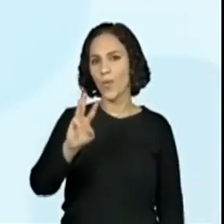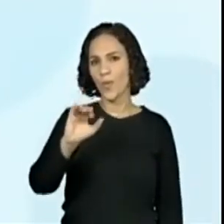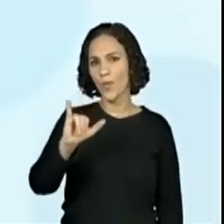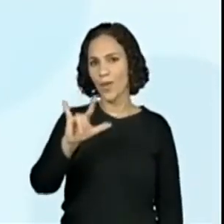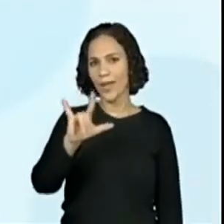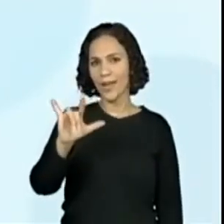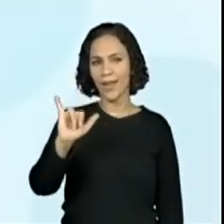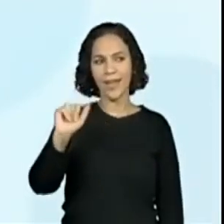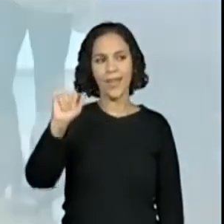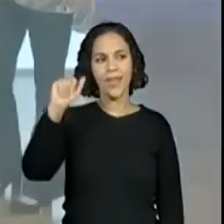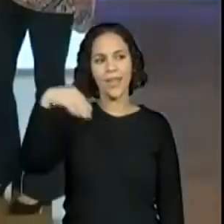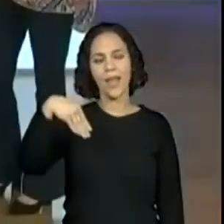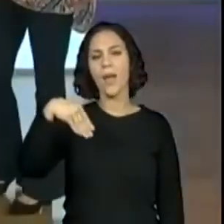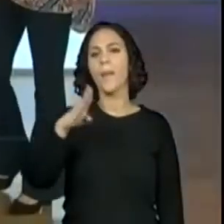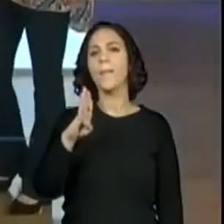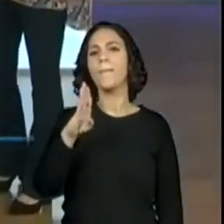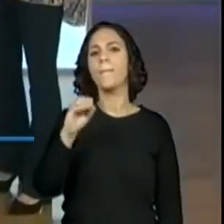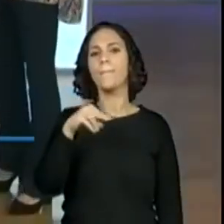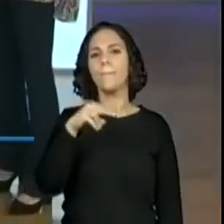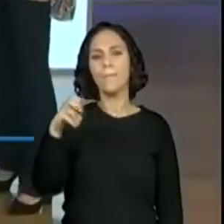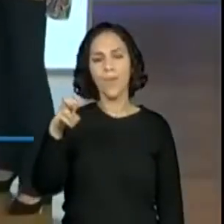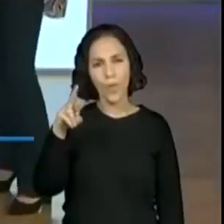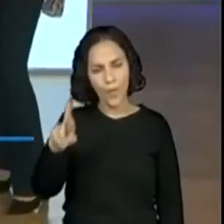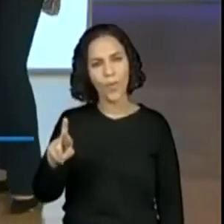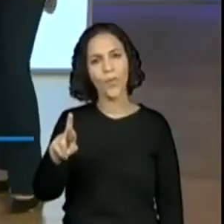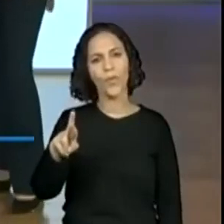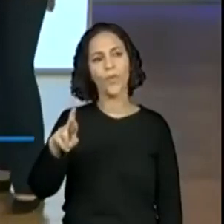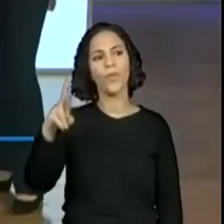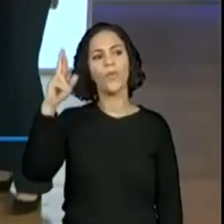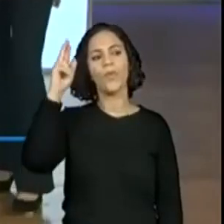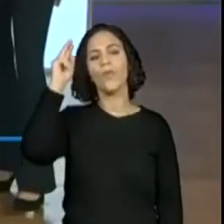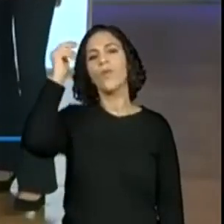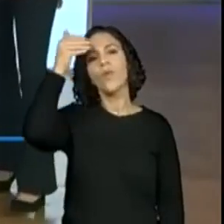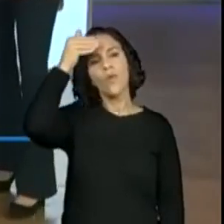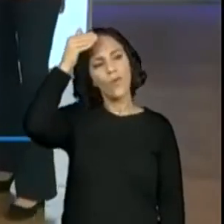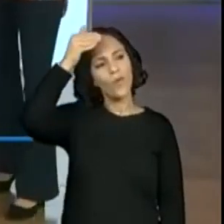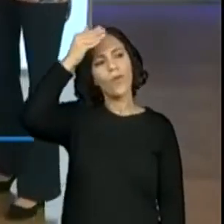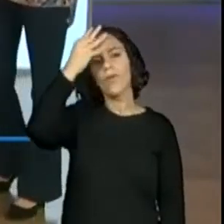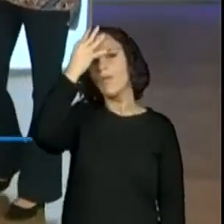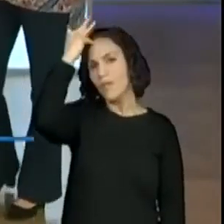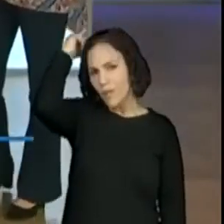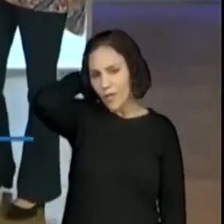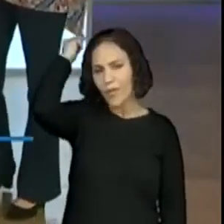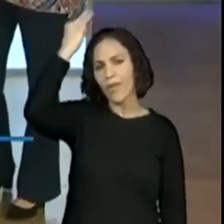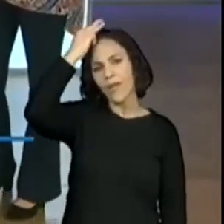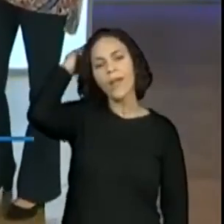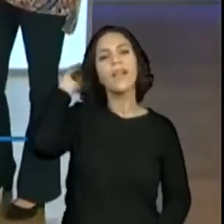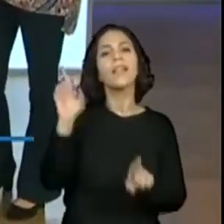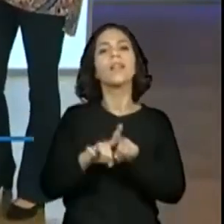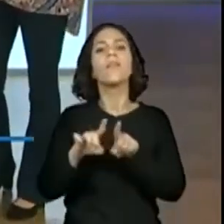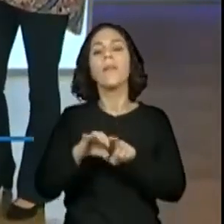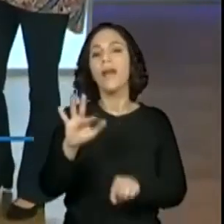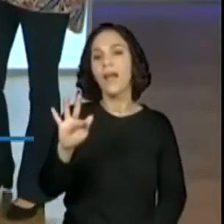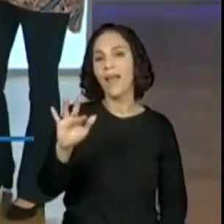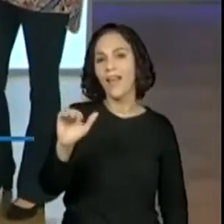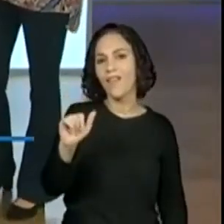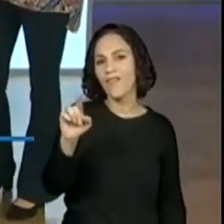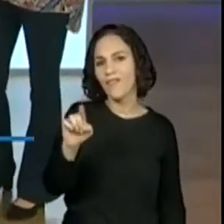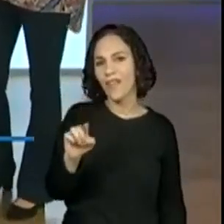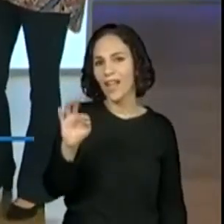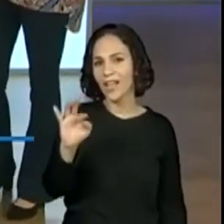ela tá no entrenimento mais as as crianças aí Os estudantes talvez não lembrem mas ela foi Âncora há muito tempo do Jornal